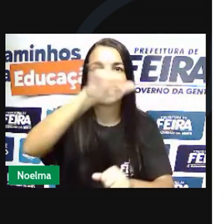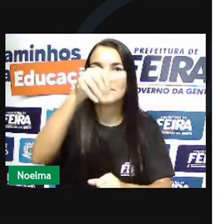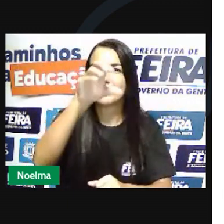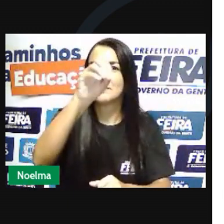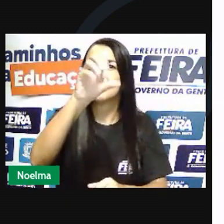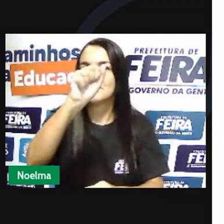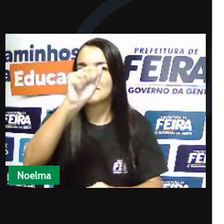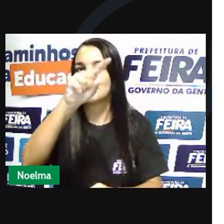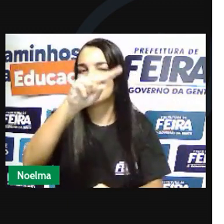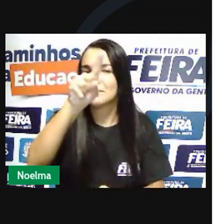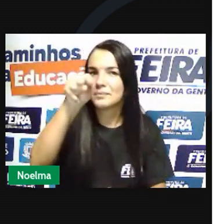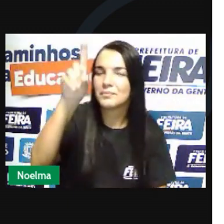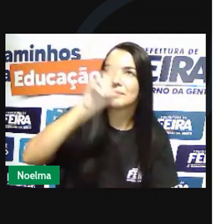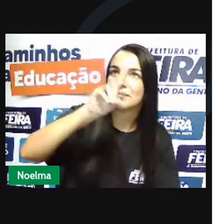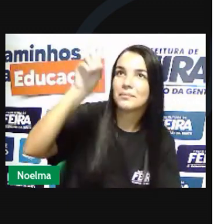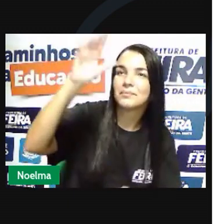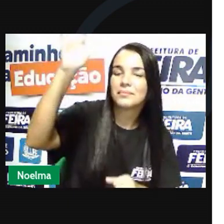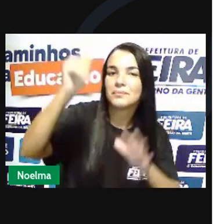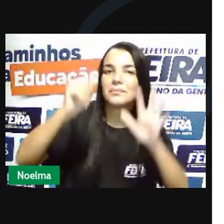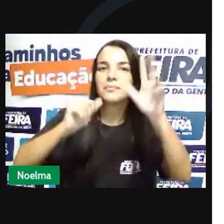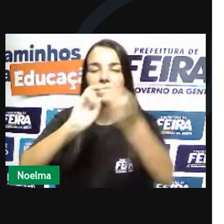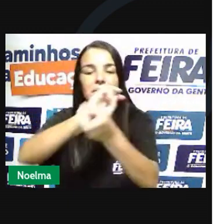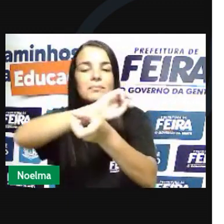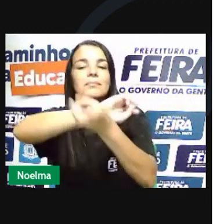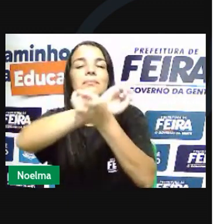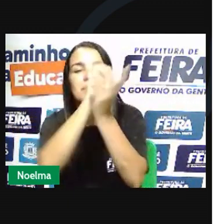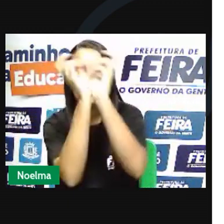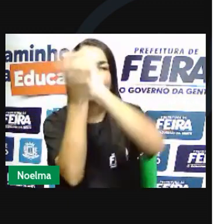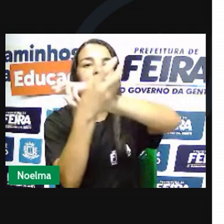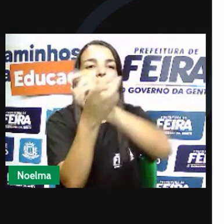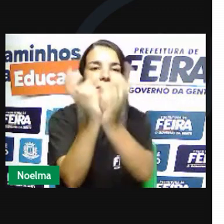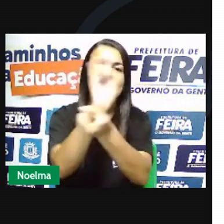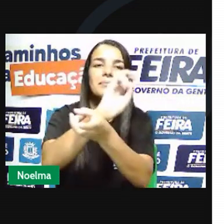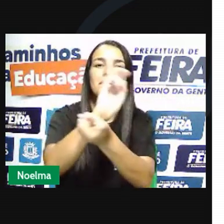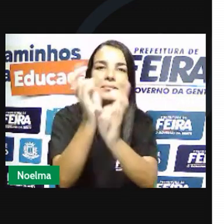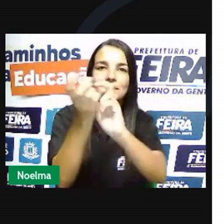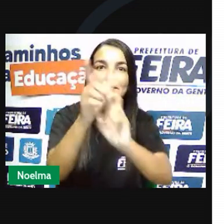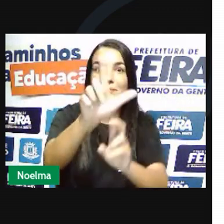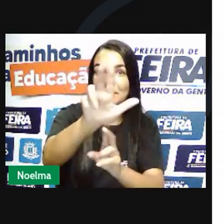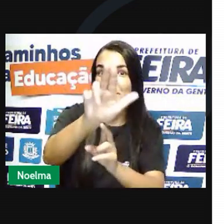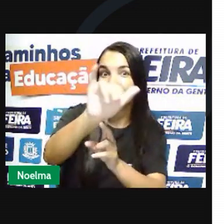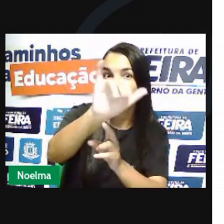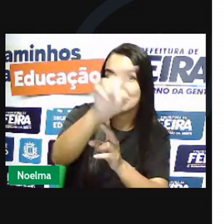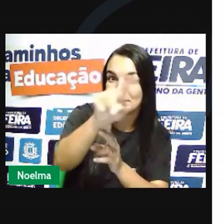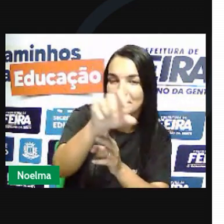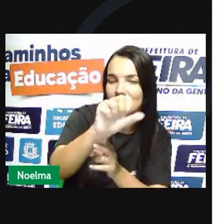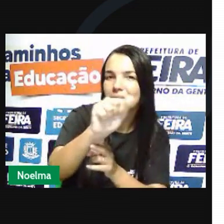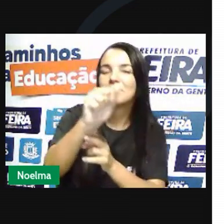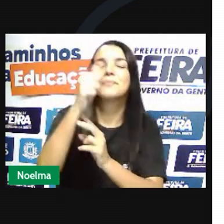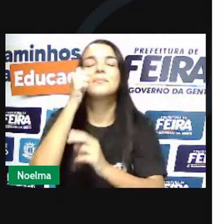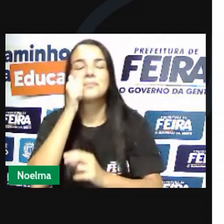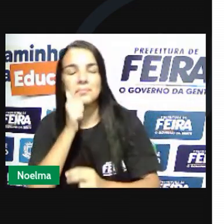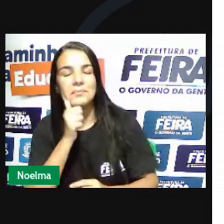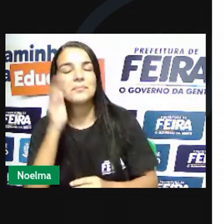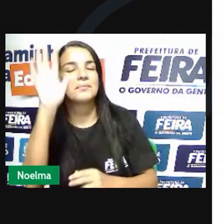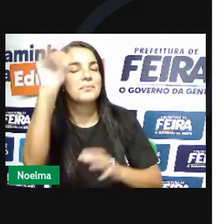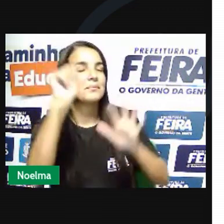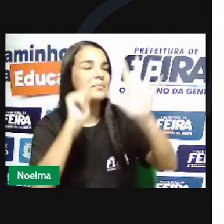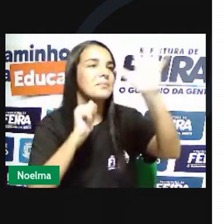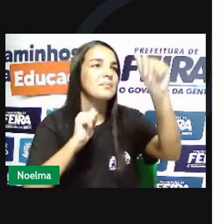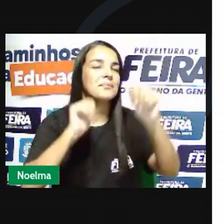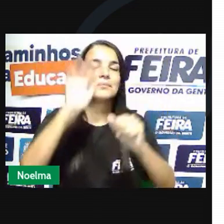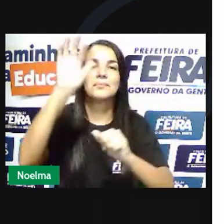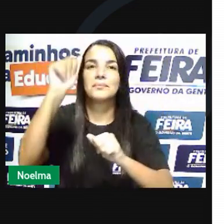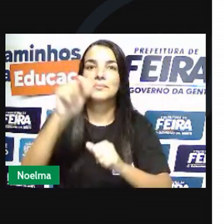Deus pra jogar. Já mandei chamar Luísa Francisca pra jogar. Já mandei